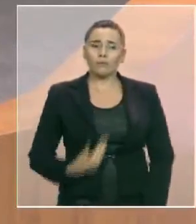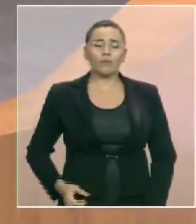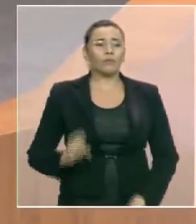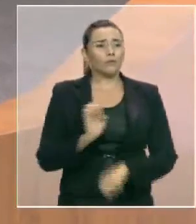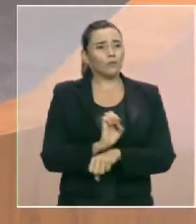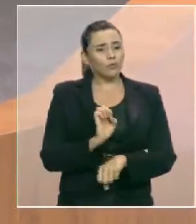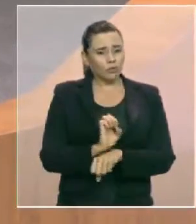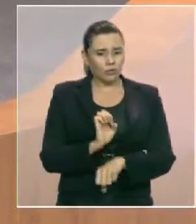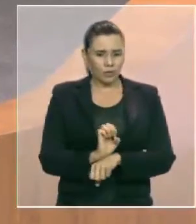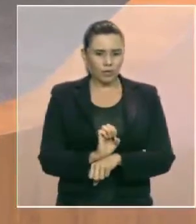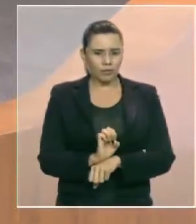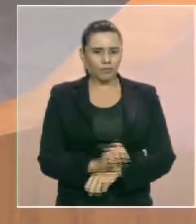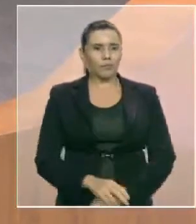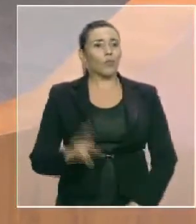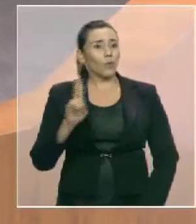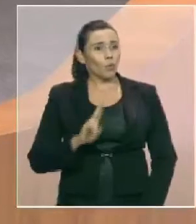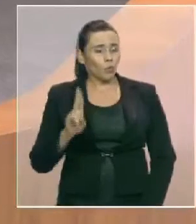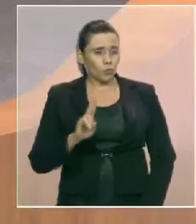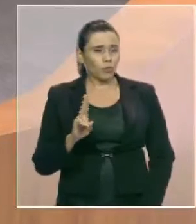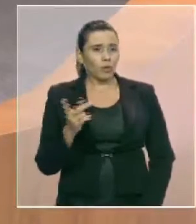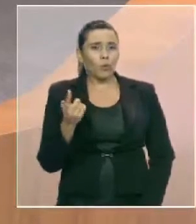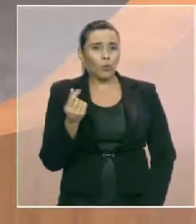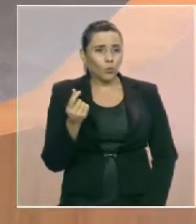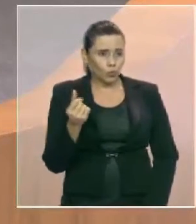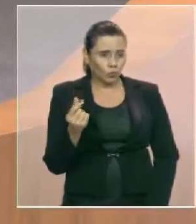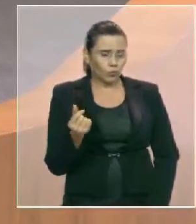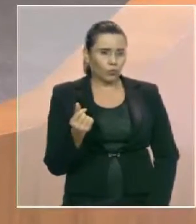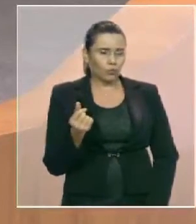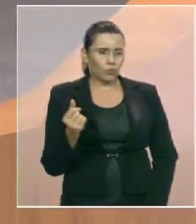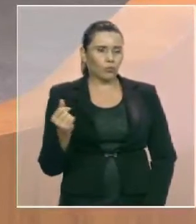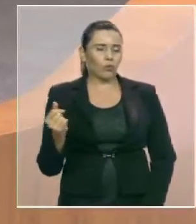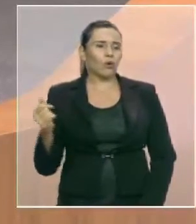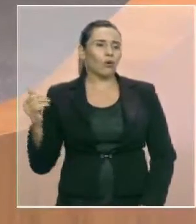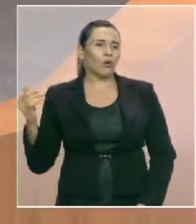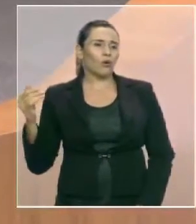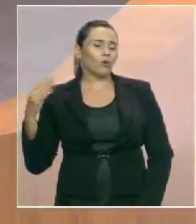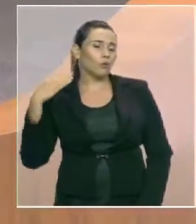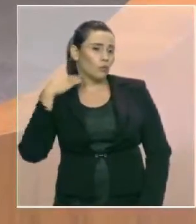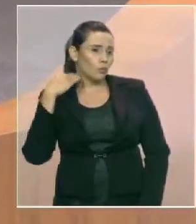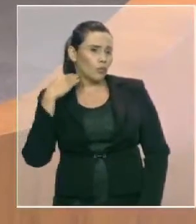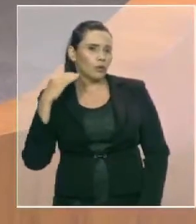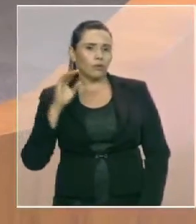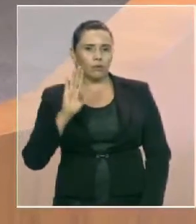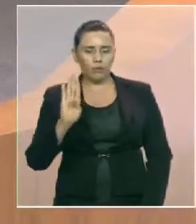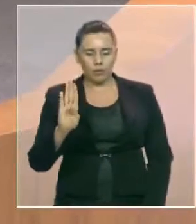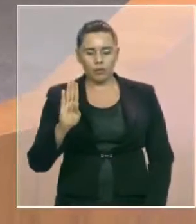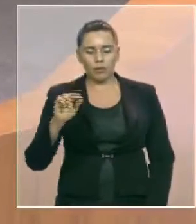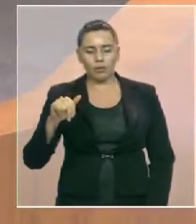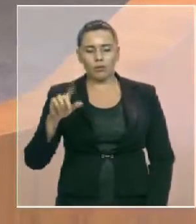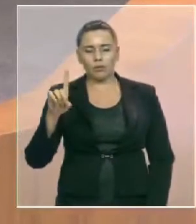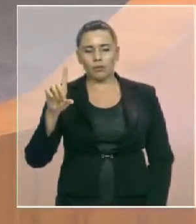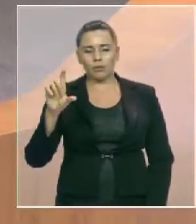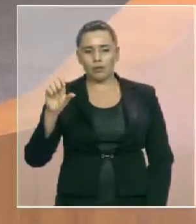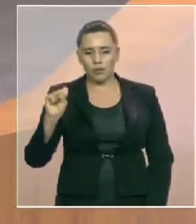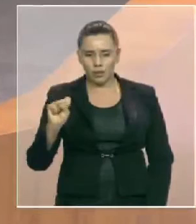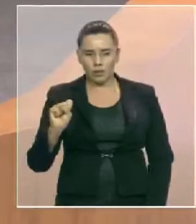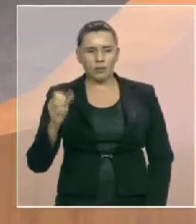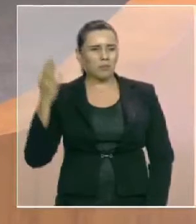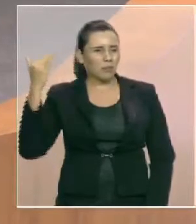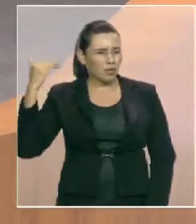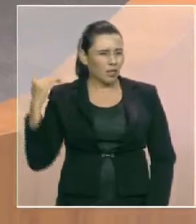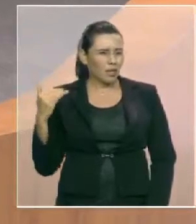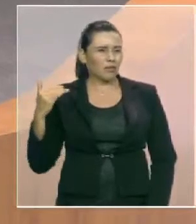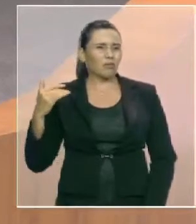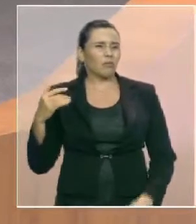esse bendito dinheiro do BNDES tão criticado aqui, é utilizado em 2016, em 2017,